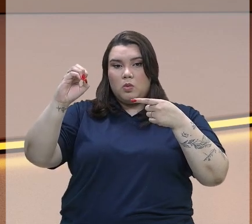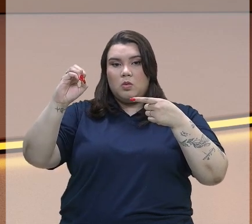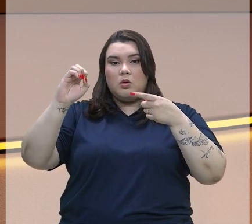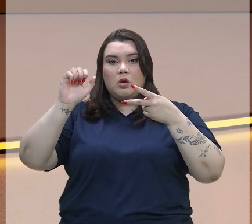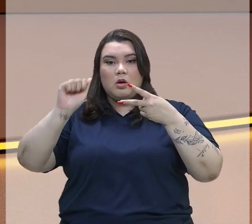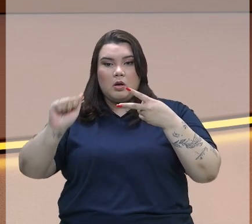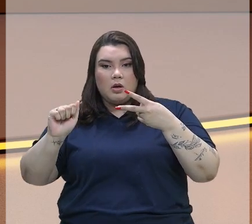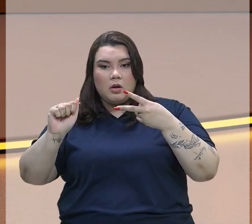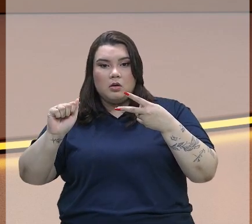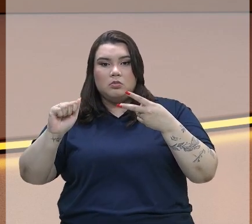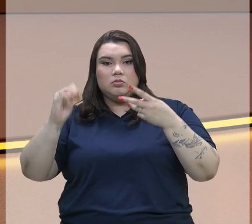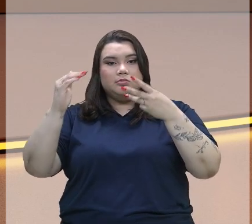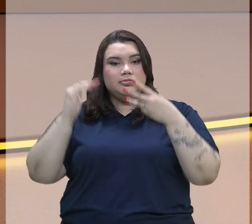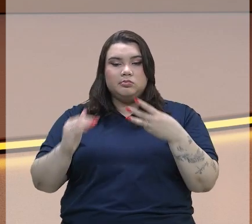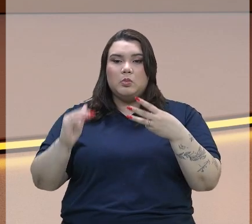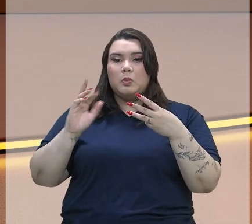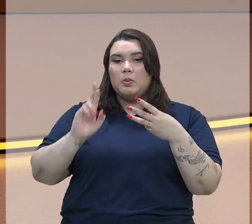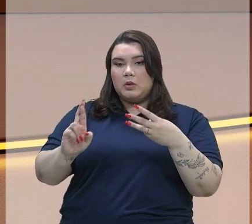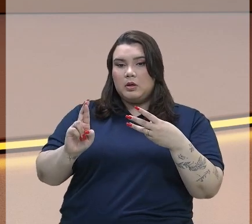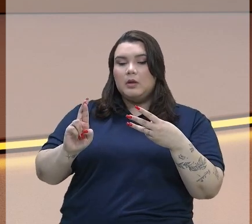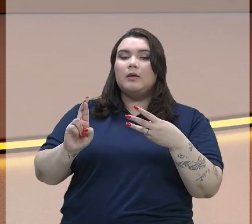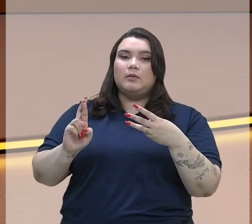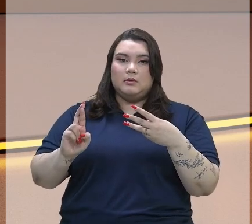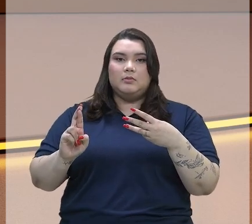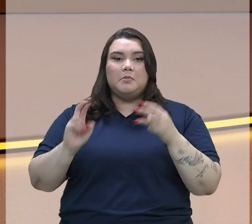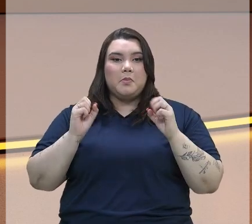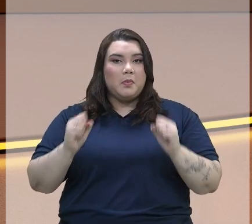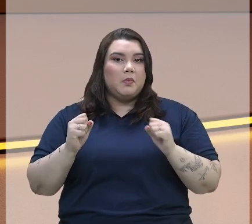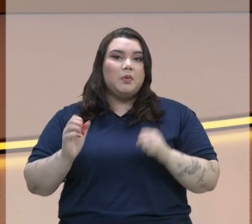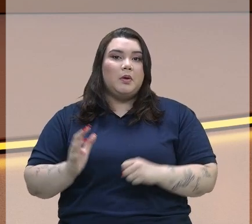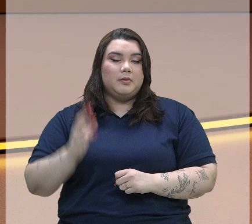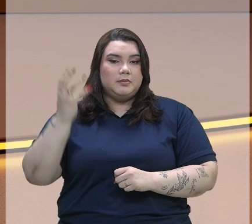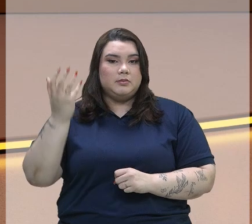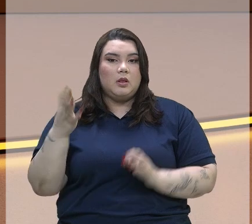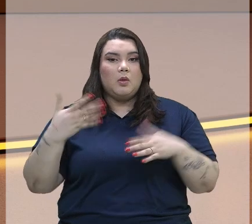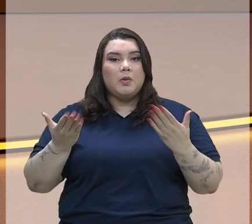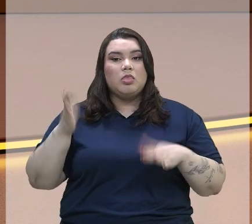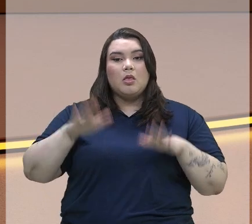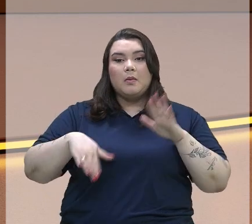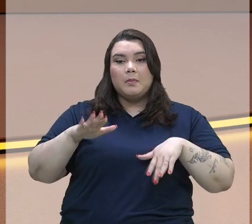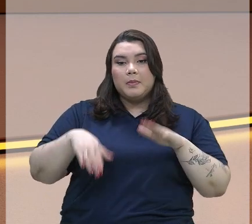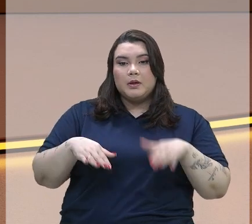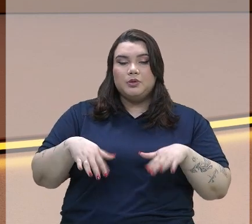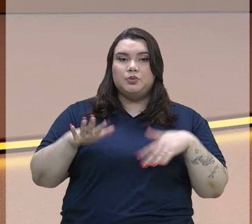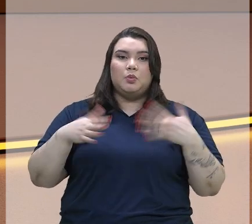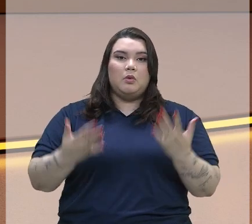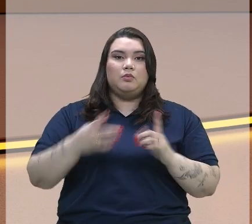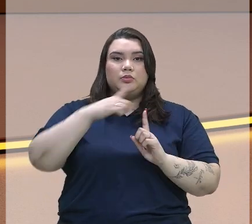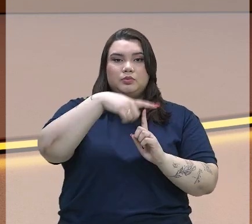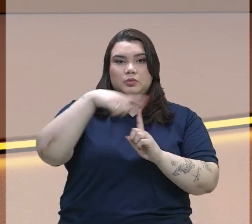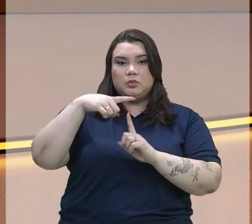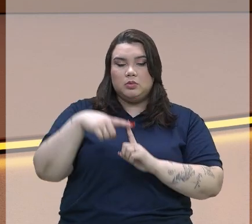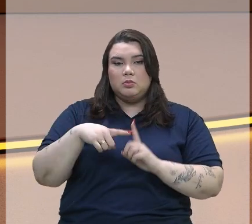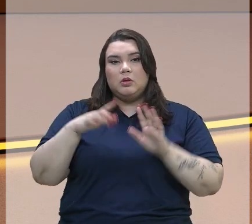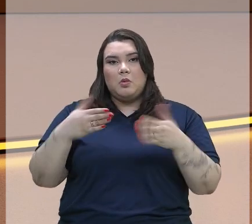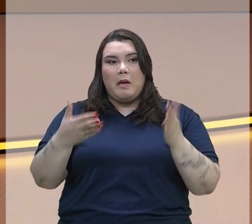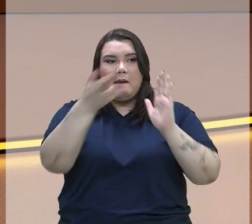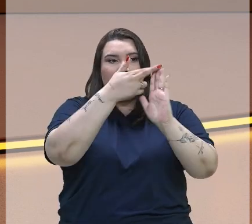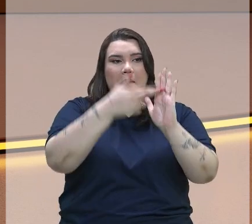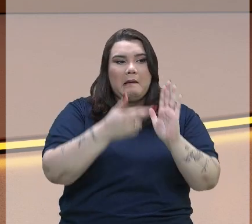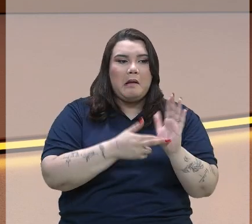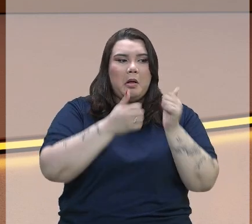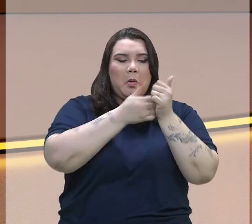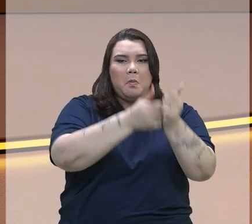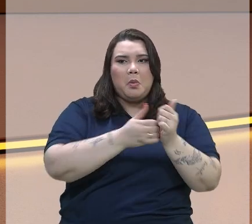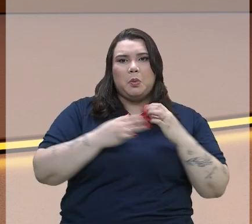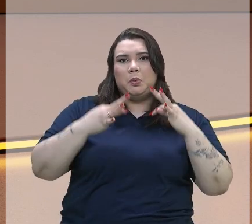A e logo abaixo já ter a rocha-mãe, certo? Então não é uma regra que todos os solos vão seguir tendo todas essas